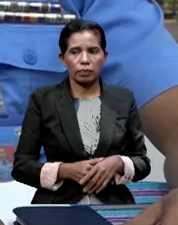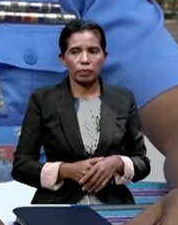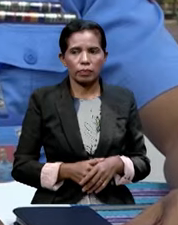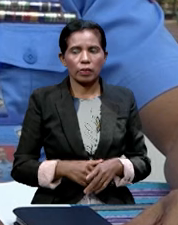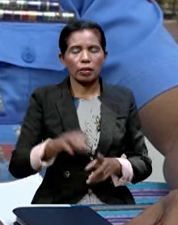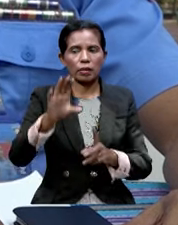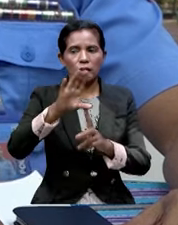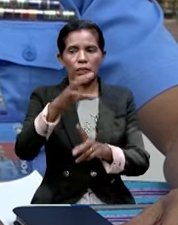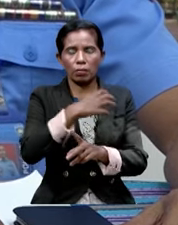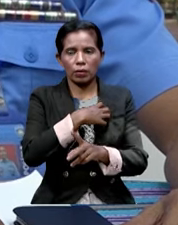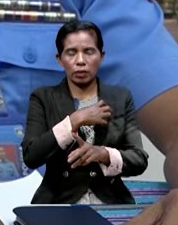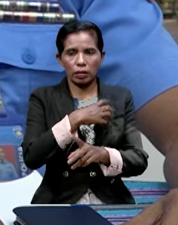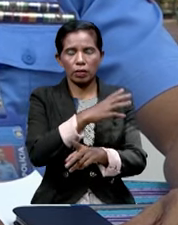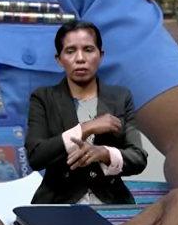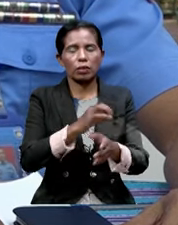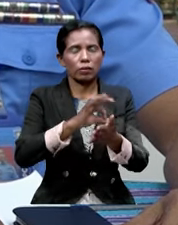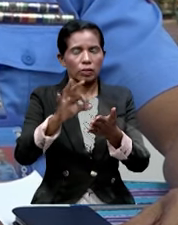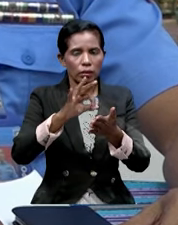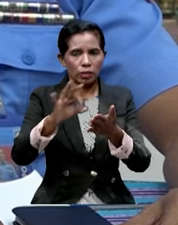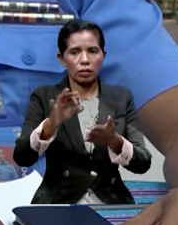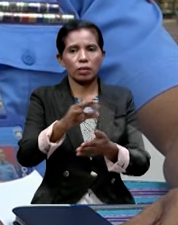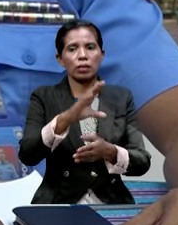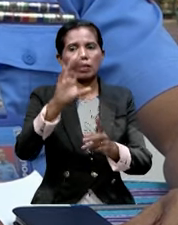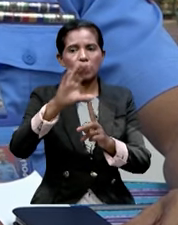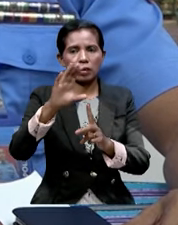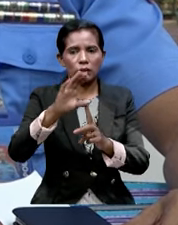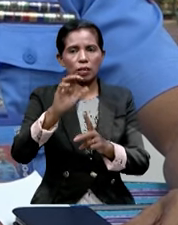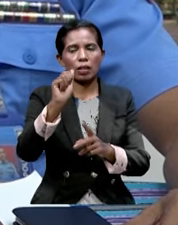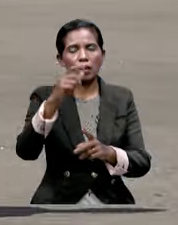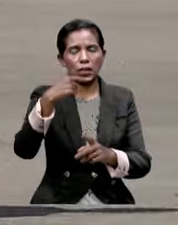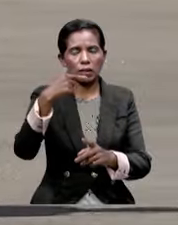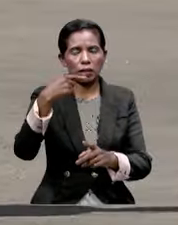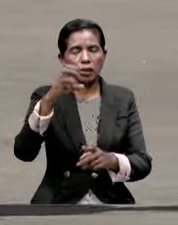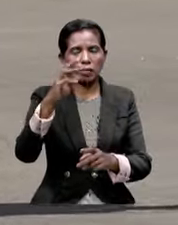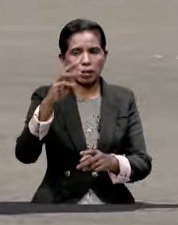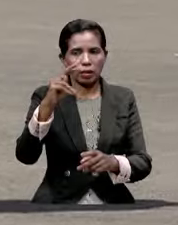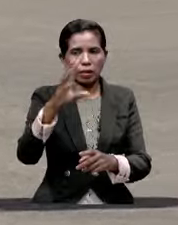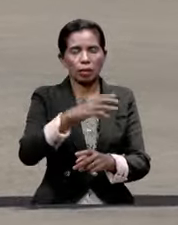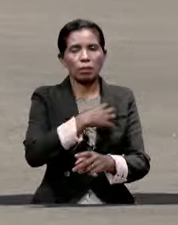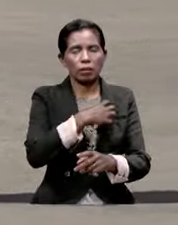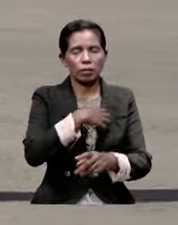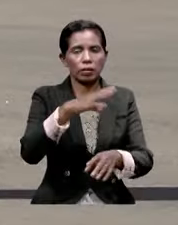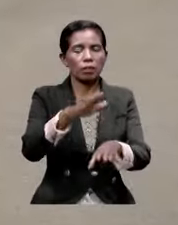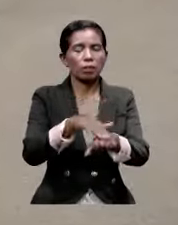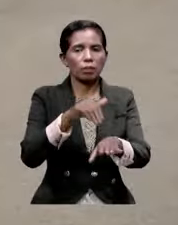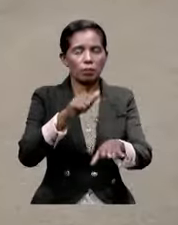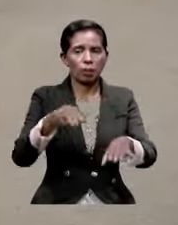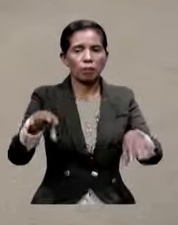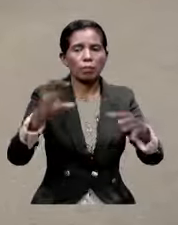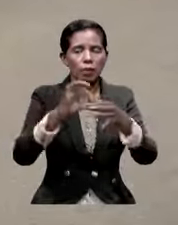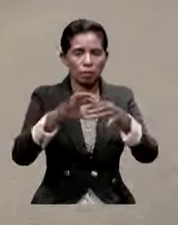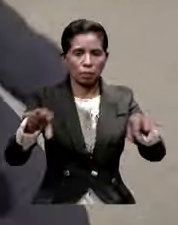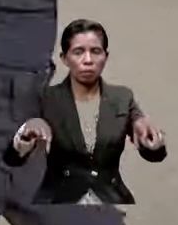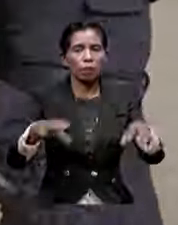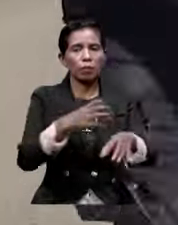Comandante Comando Pessoal na Formação Superintendente CF Arquimino Ramos Chateten, penetele se ao recrutamento membro polícia fom atos